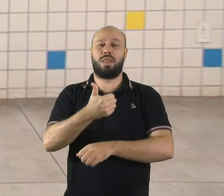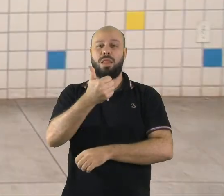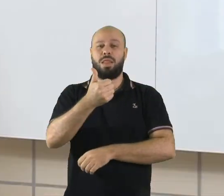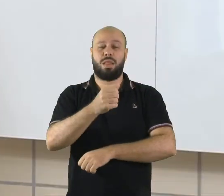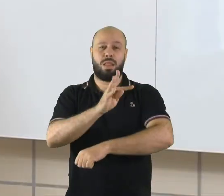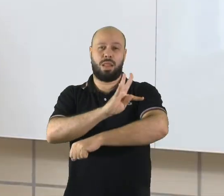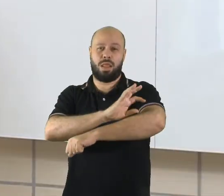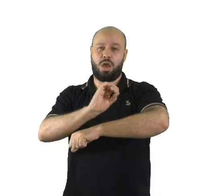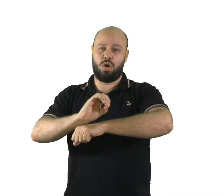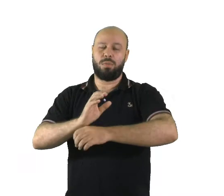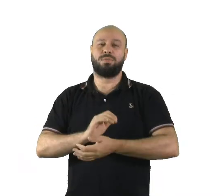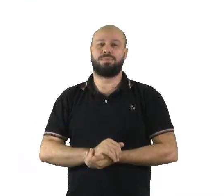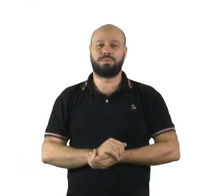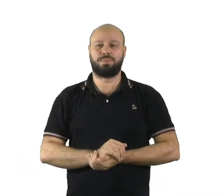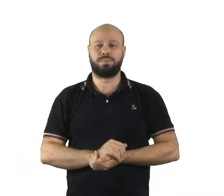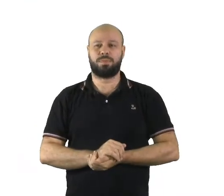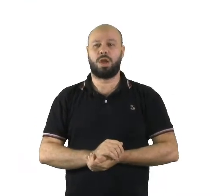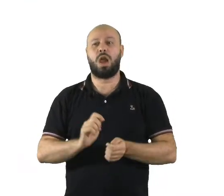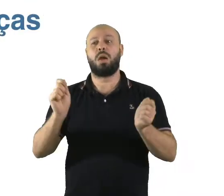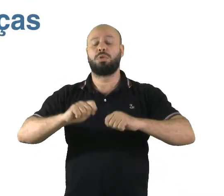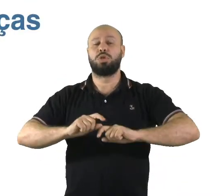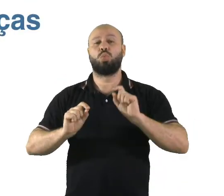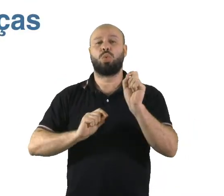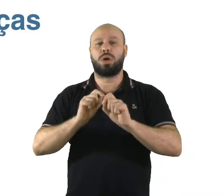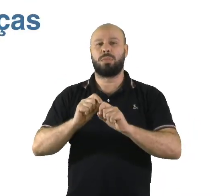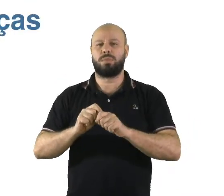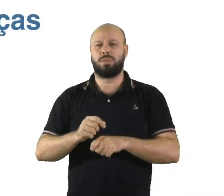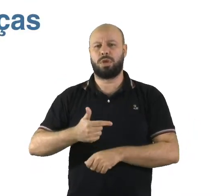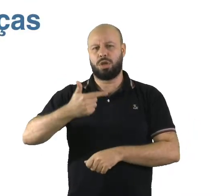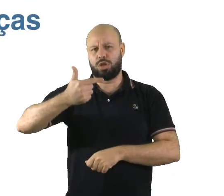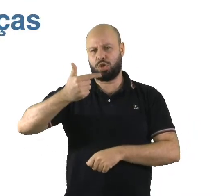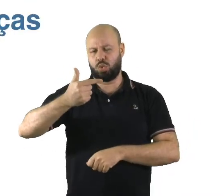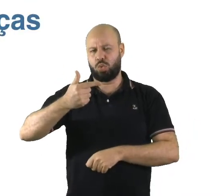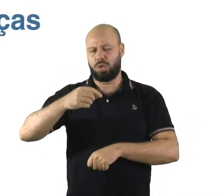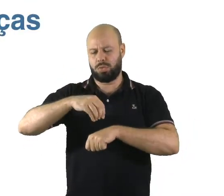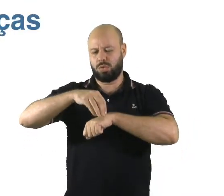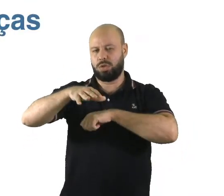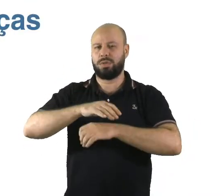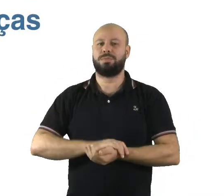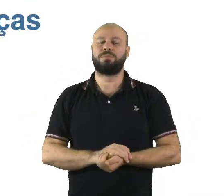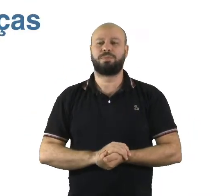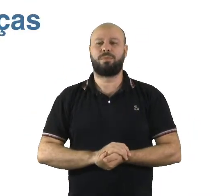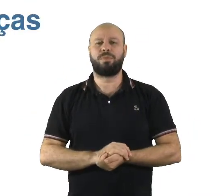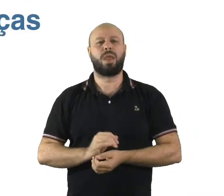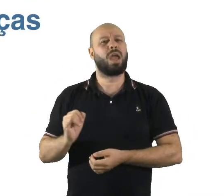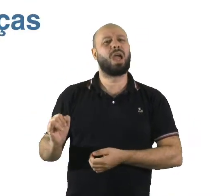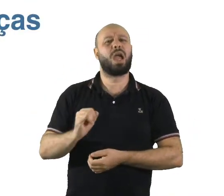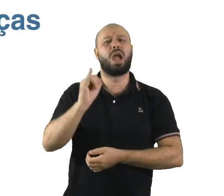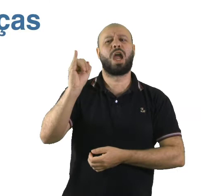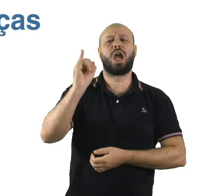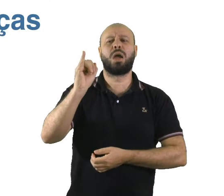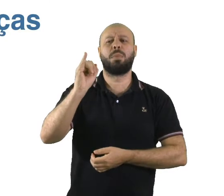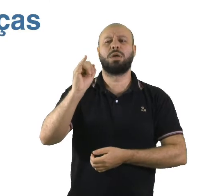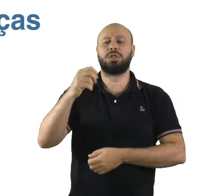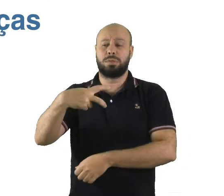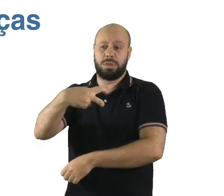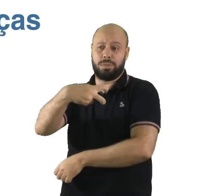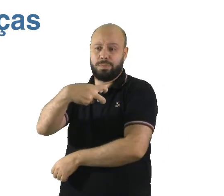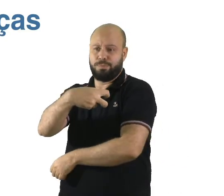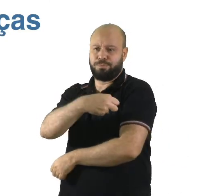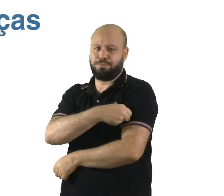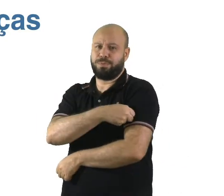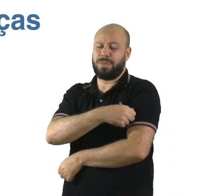Pode falar também, olha aí a segunda sugestão, sobre a importância de todas as vacinas